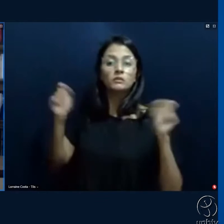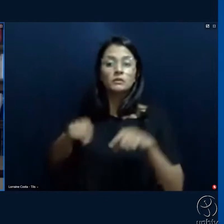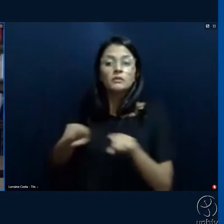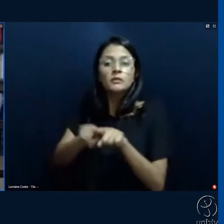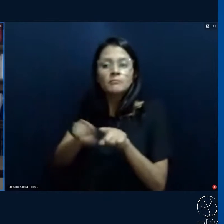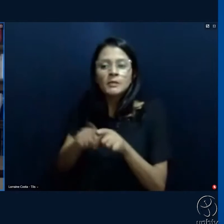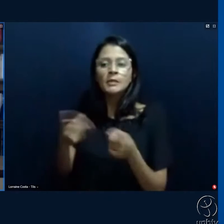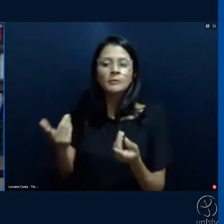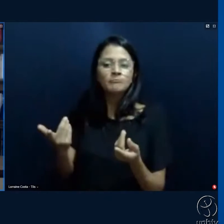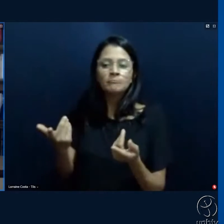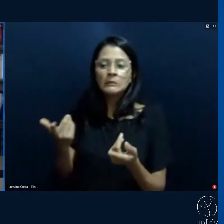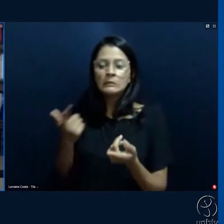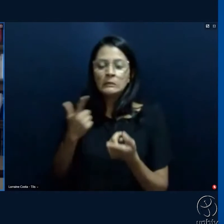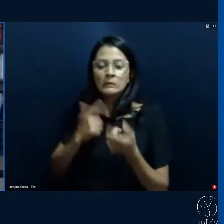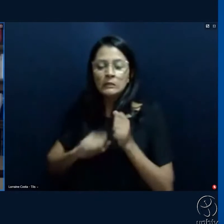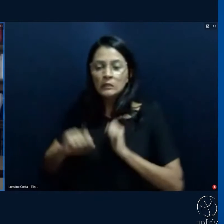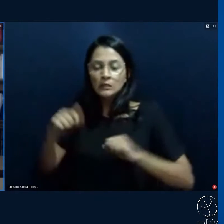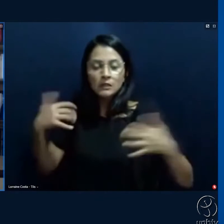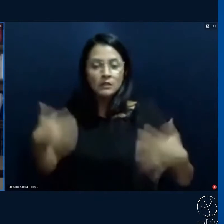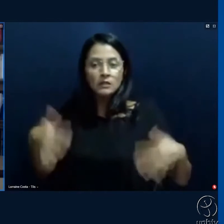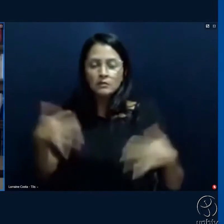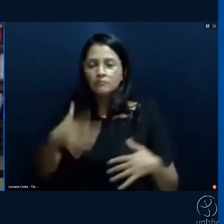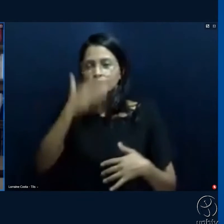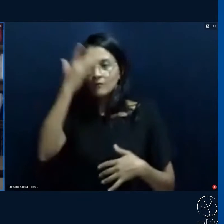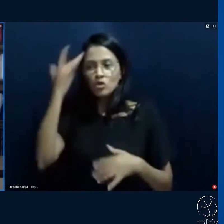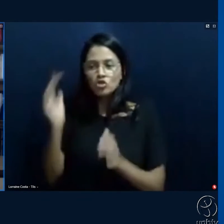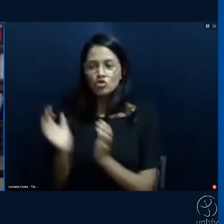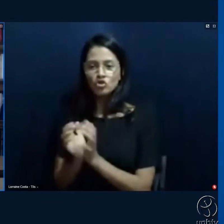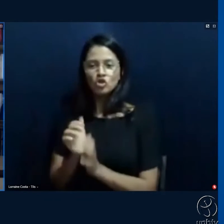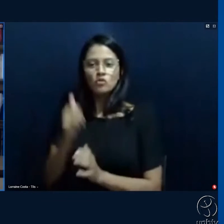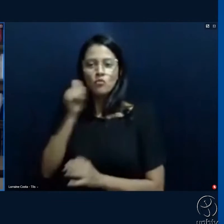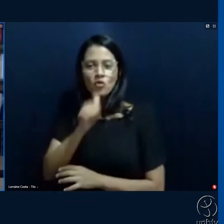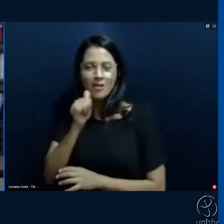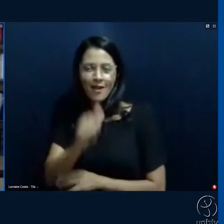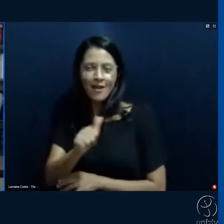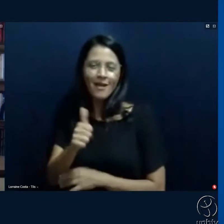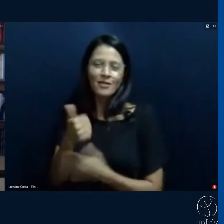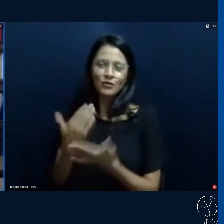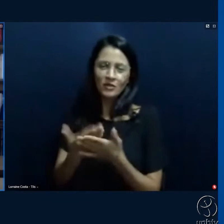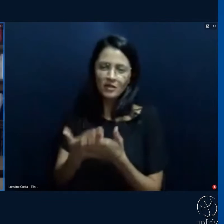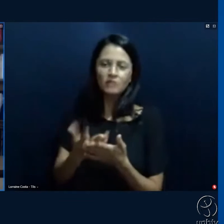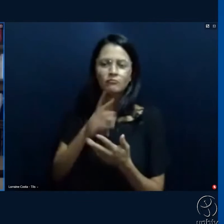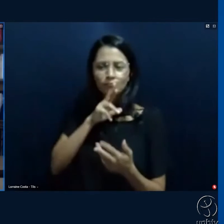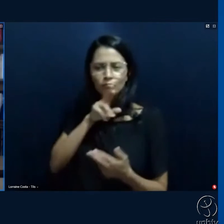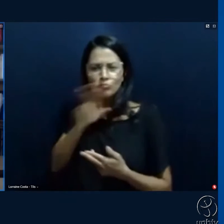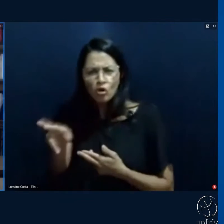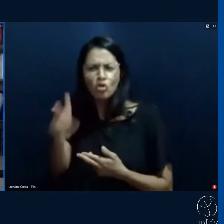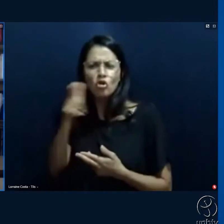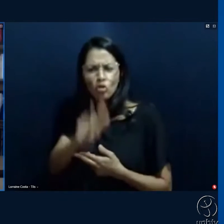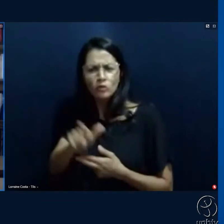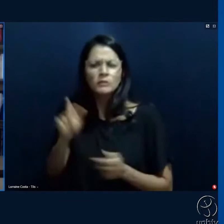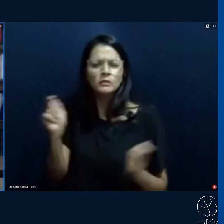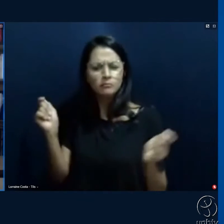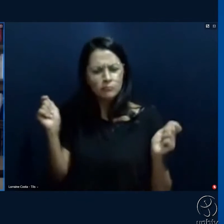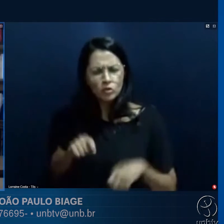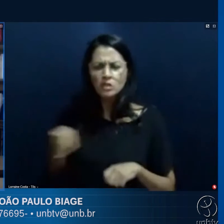aos anseios dos coletivos de mulheres estudantes da UNB, que consigam se